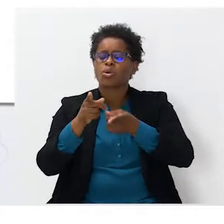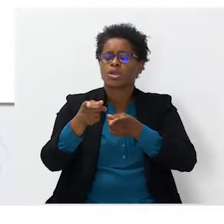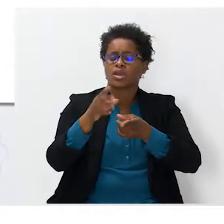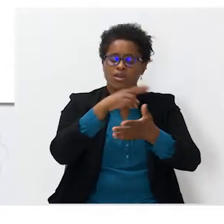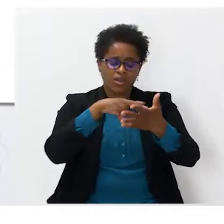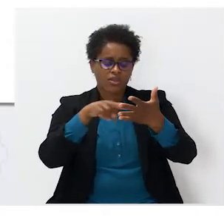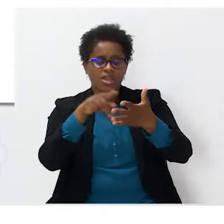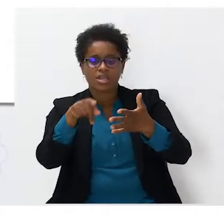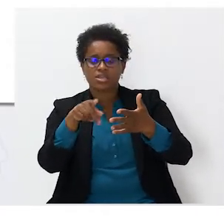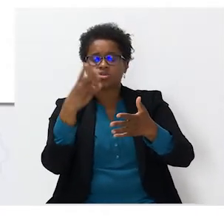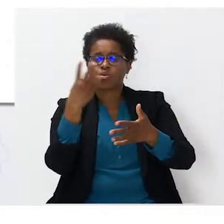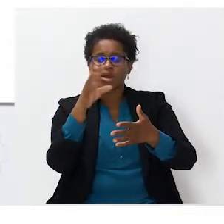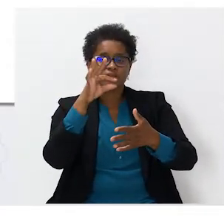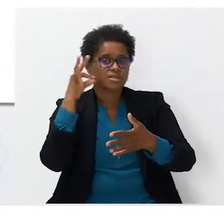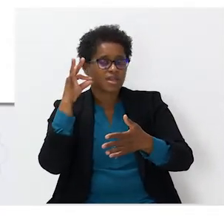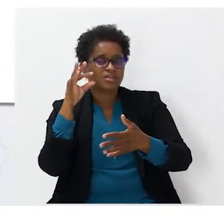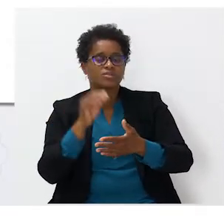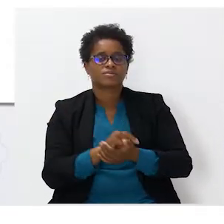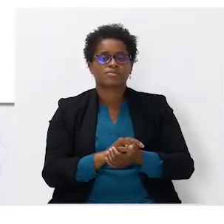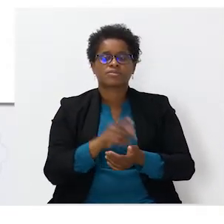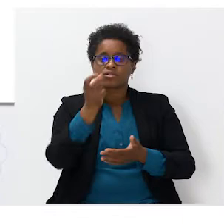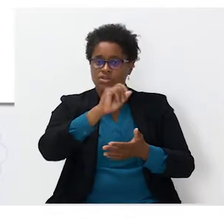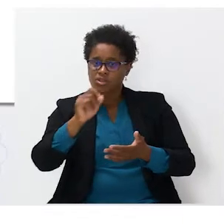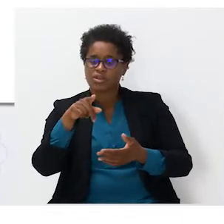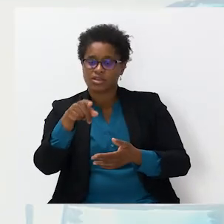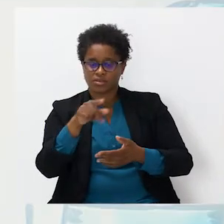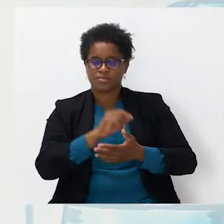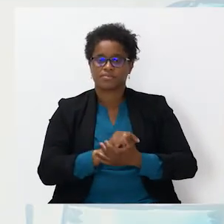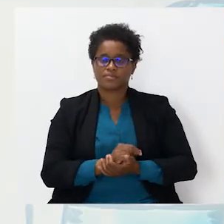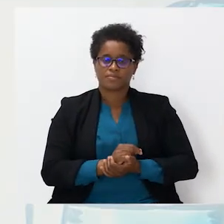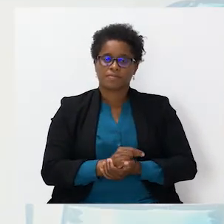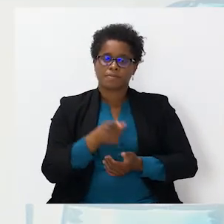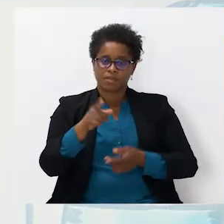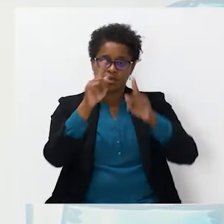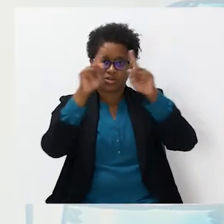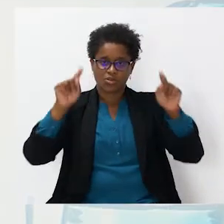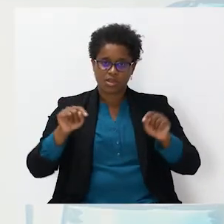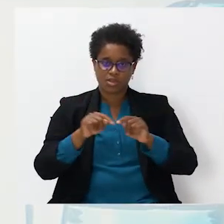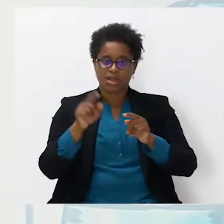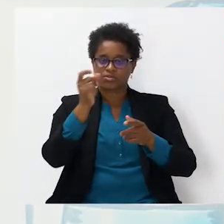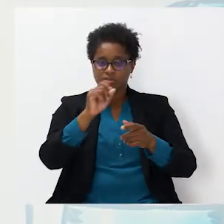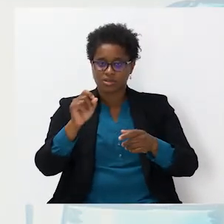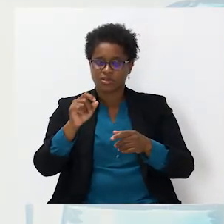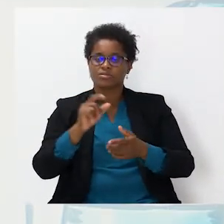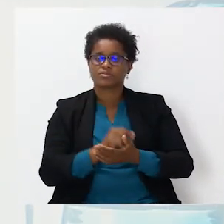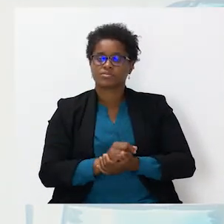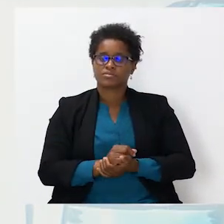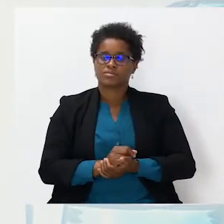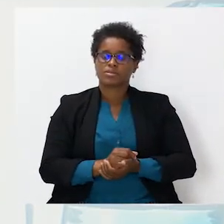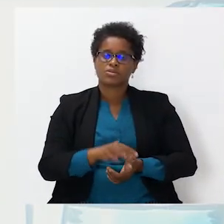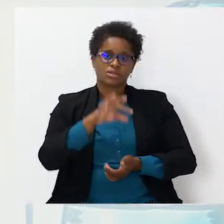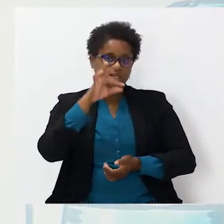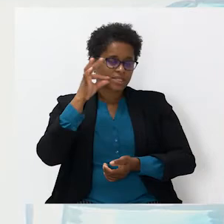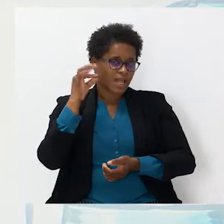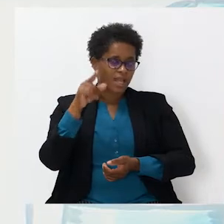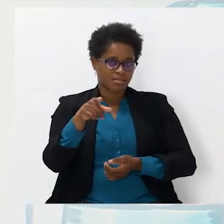esses 4 sinais e vamos colocar aqui. Nesse quadrado, vamos colocar um